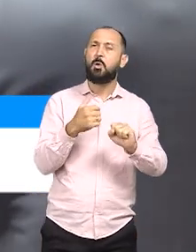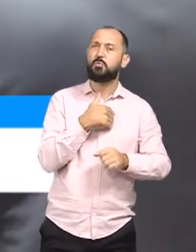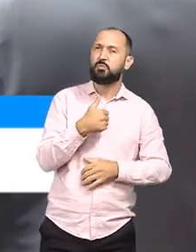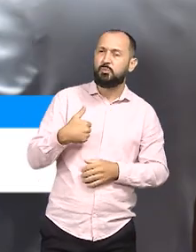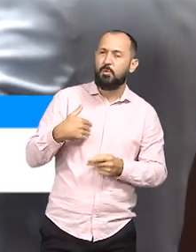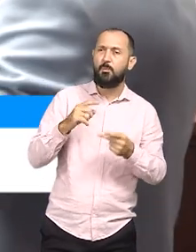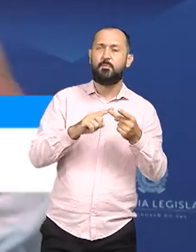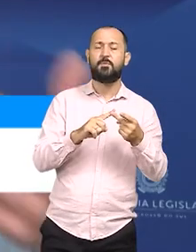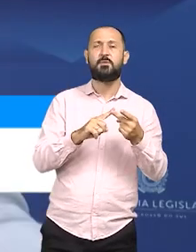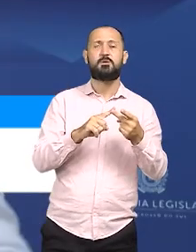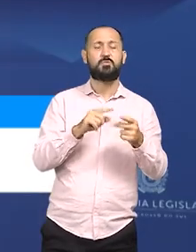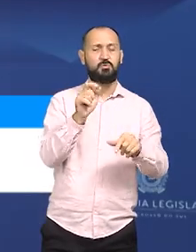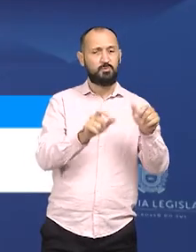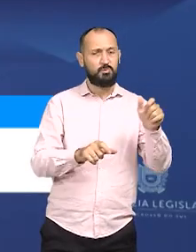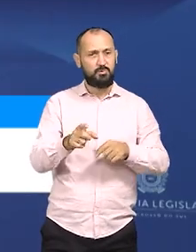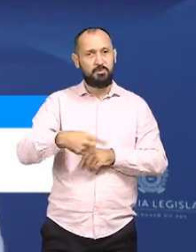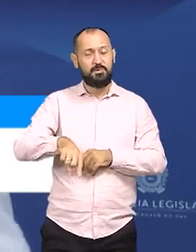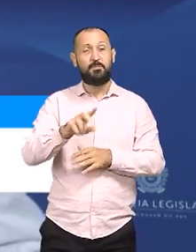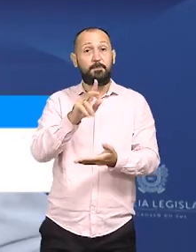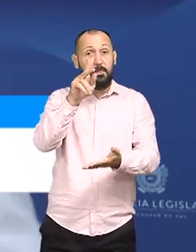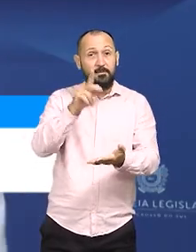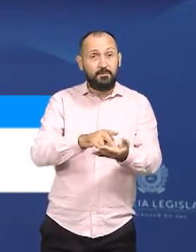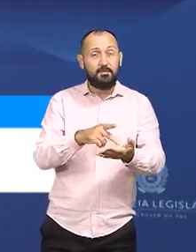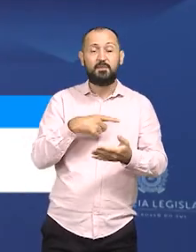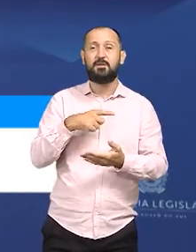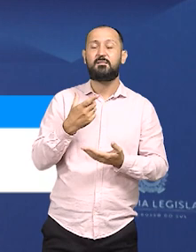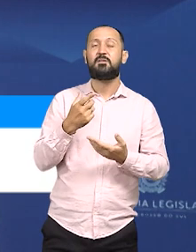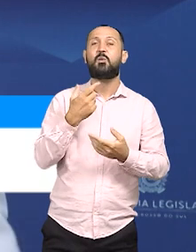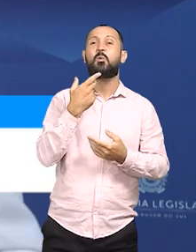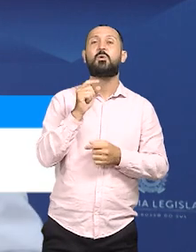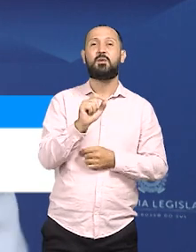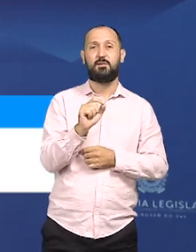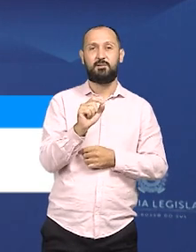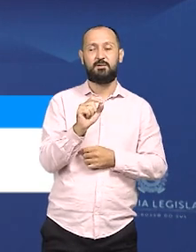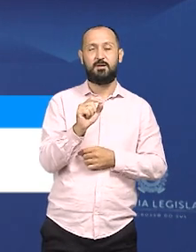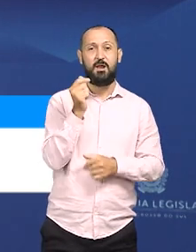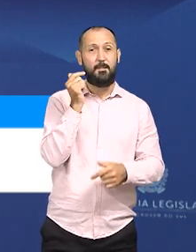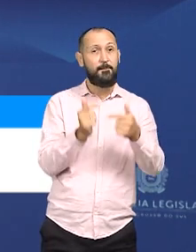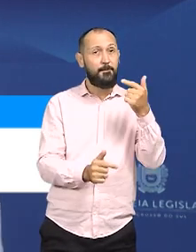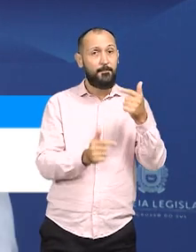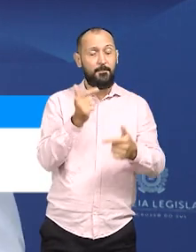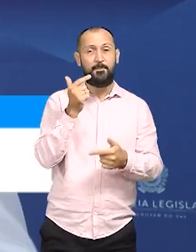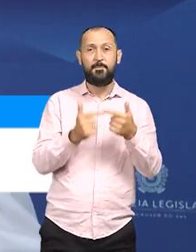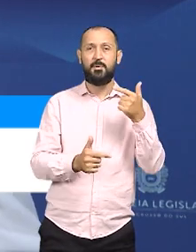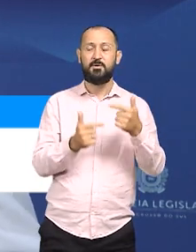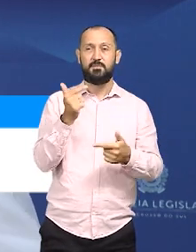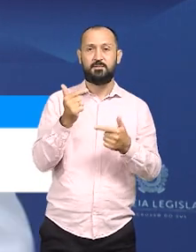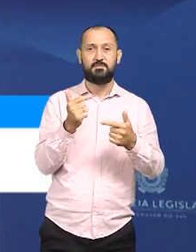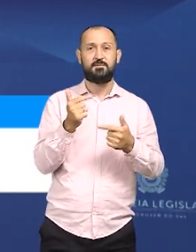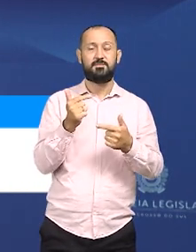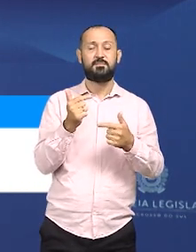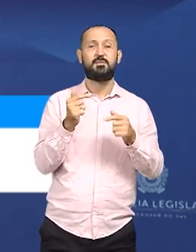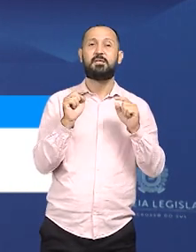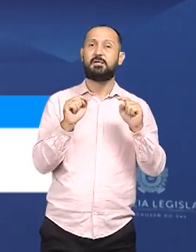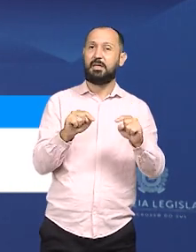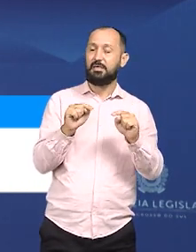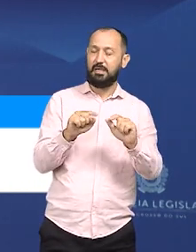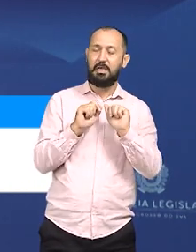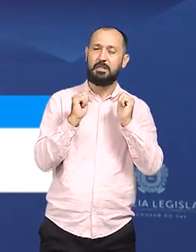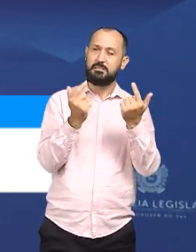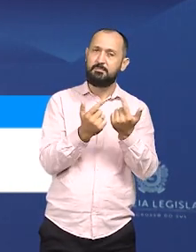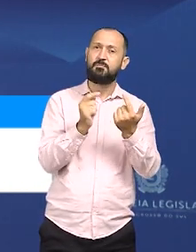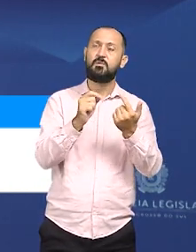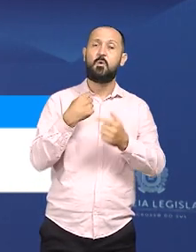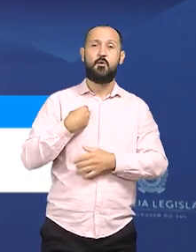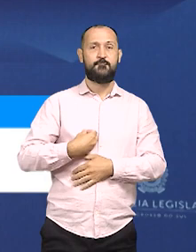seja do governo sejam dos parlamentares Então na verdade eu sempre digo né Eh na política e e aqui no